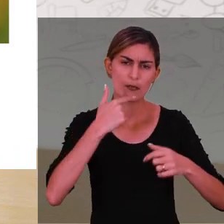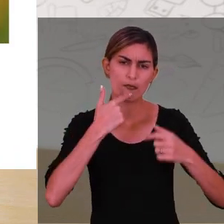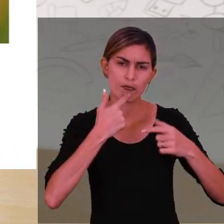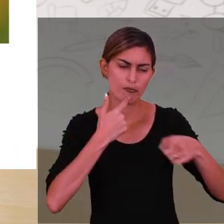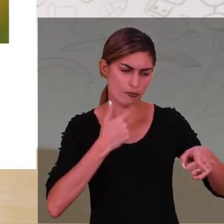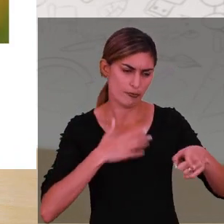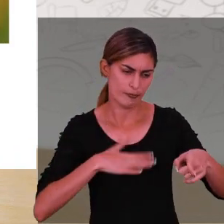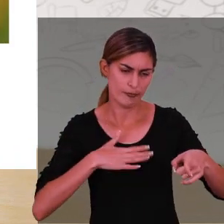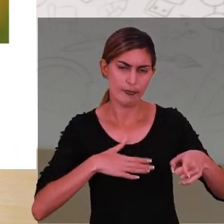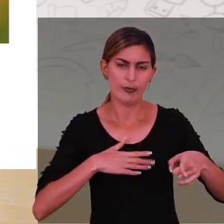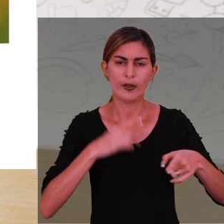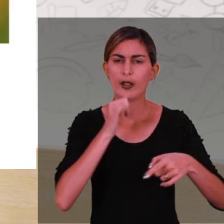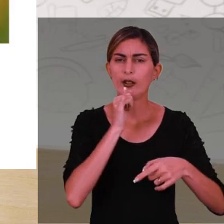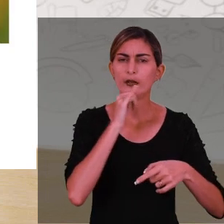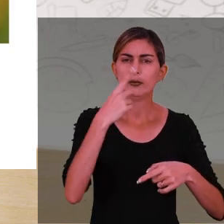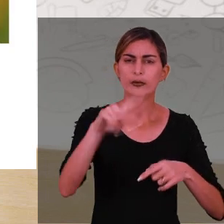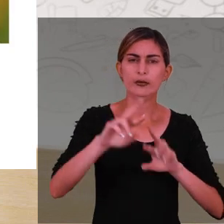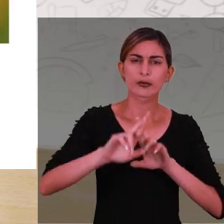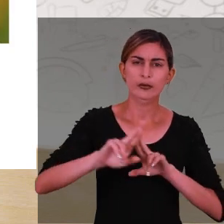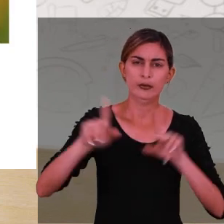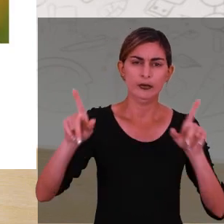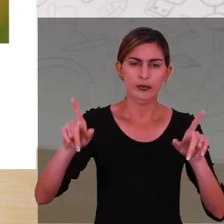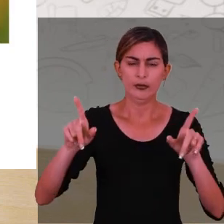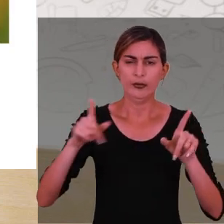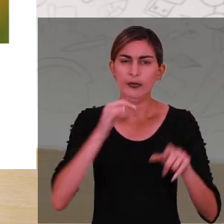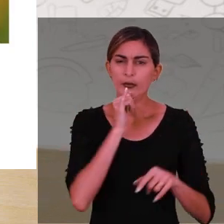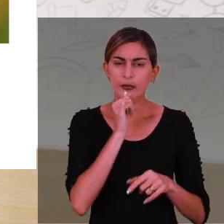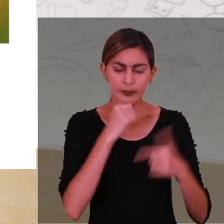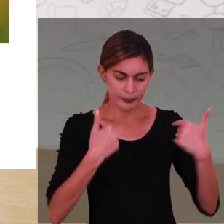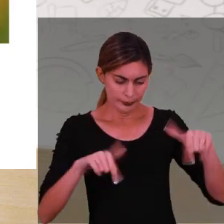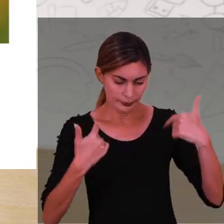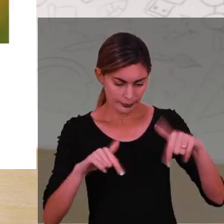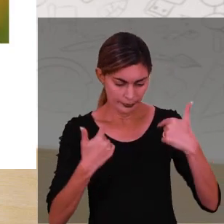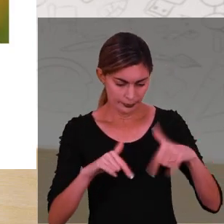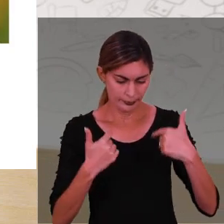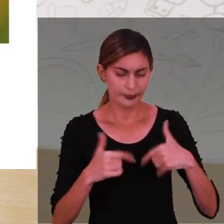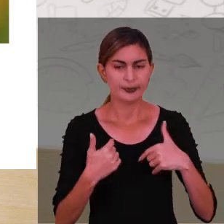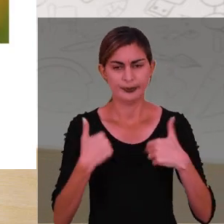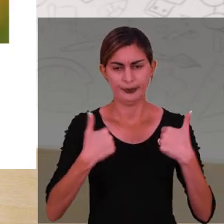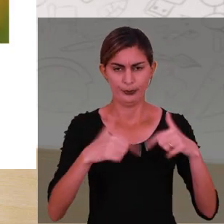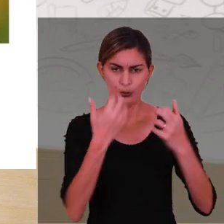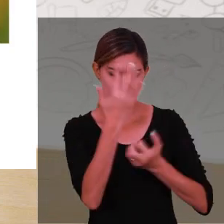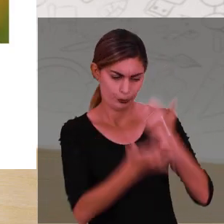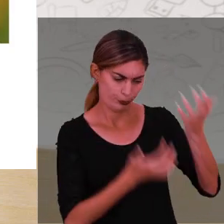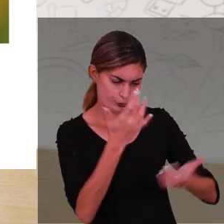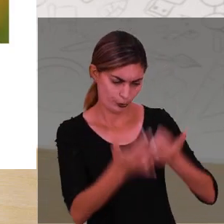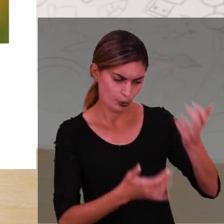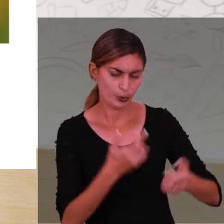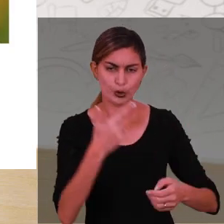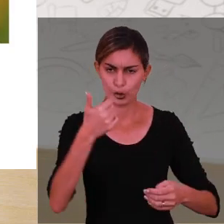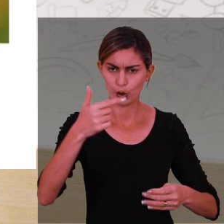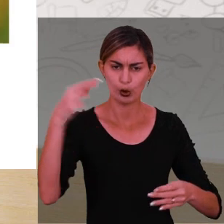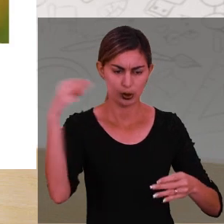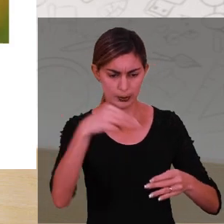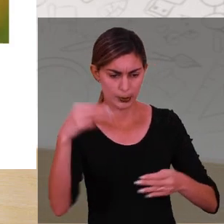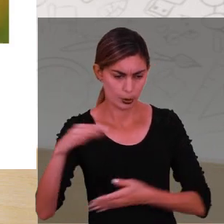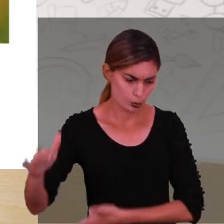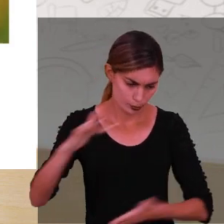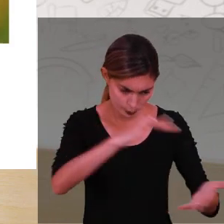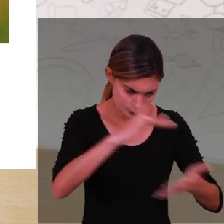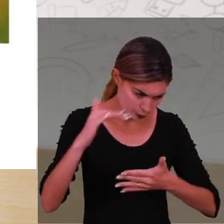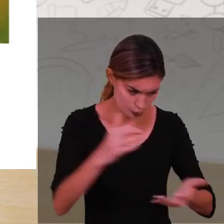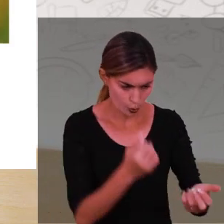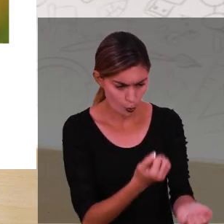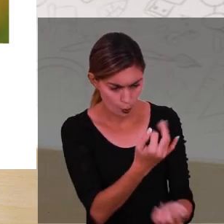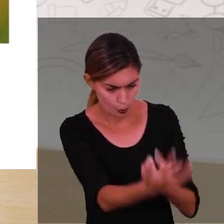mesmo local. Já nesse exemplo, temos o seguinte: um trabalhador que opera um forno leva 12 minutos